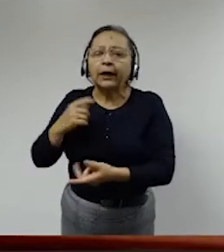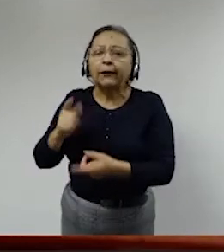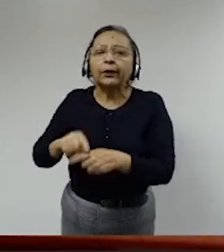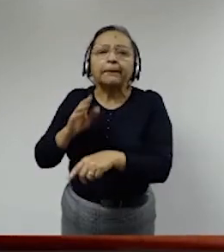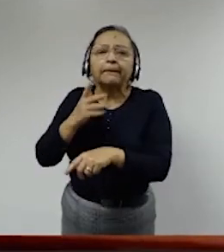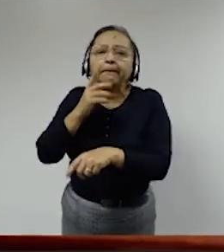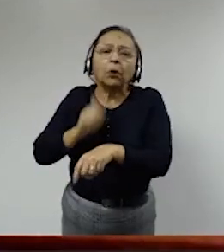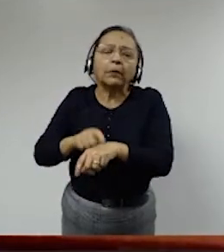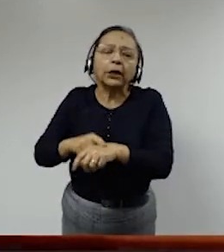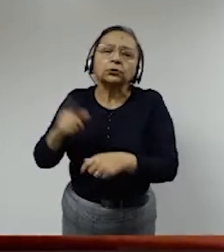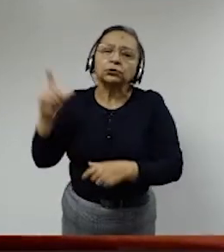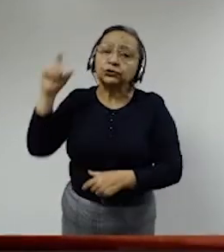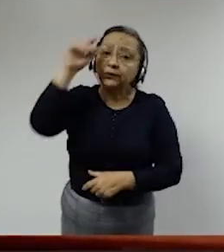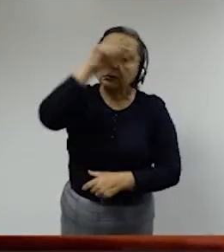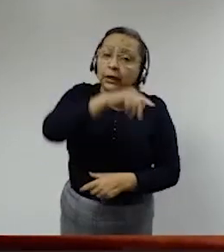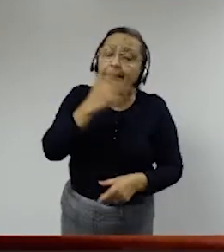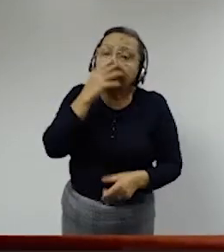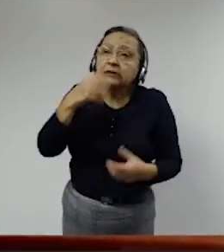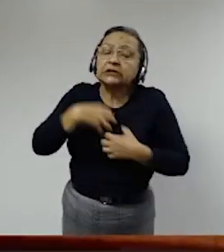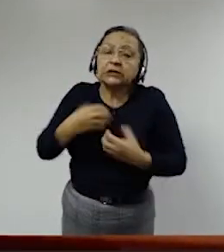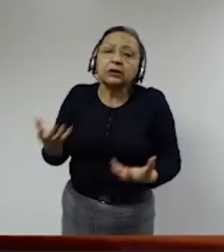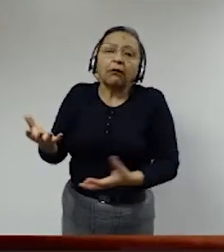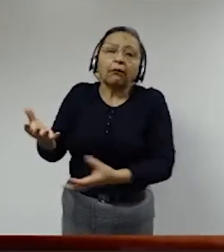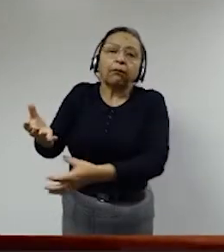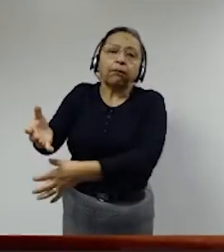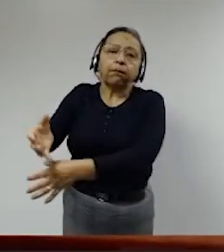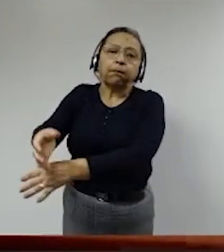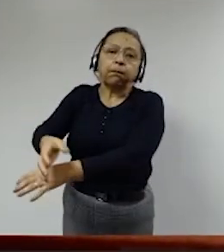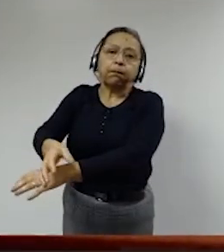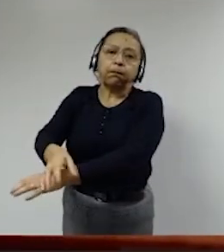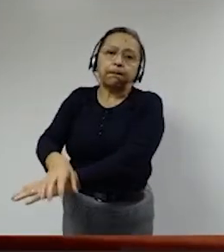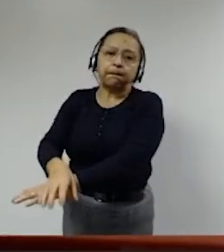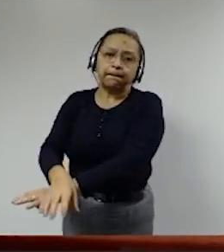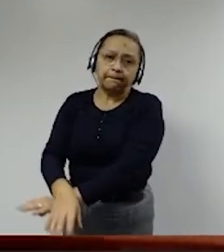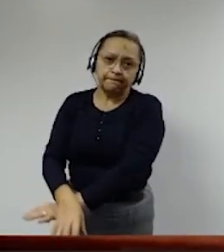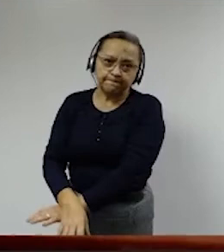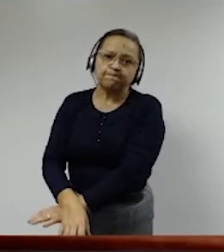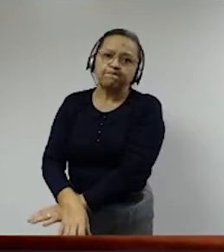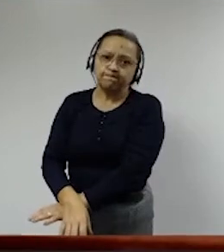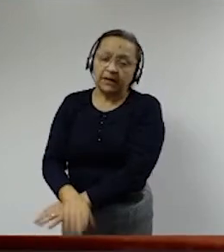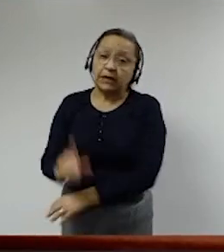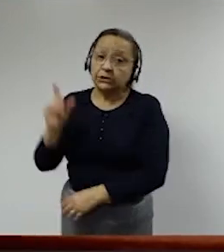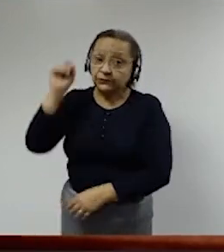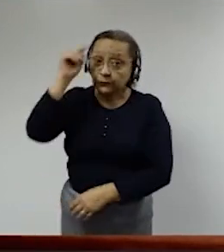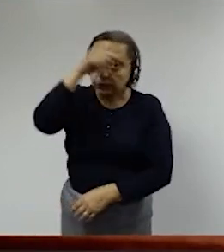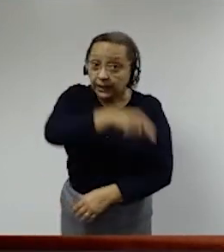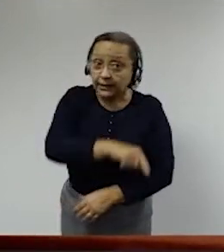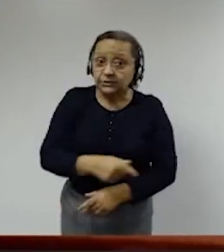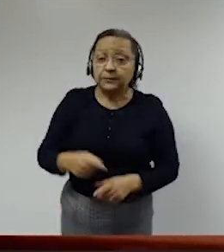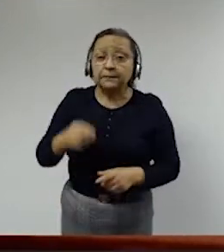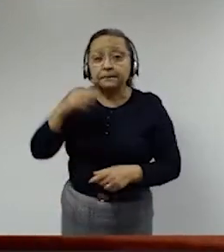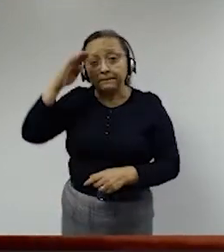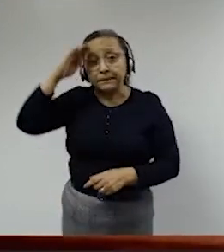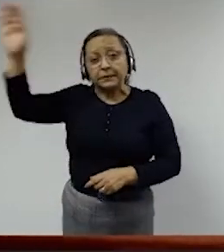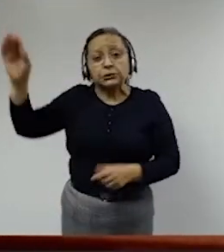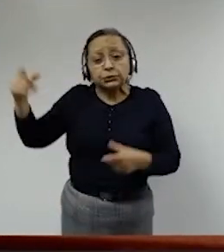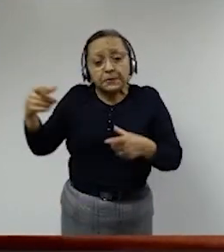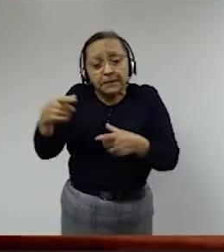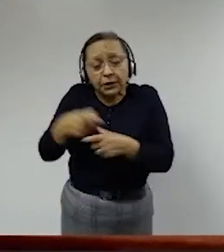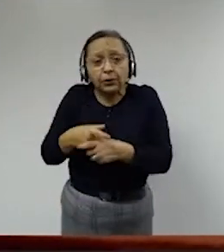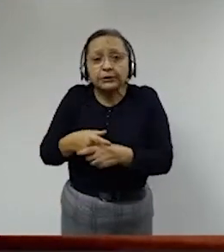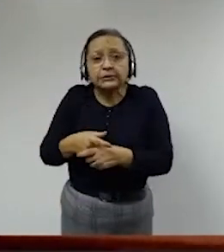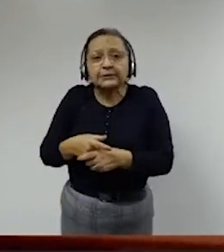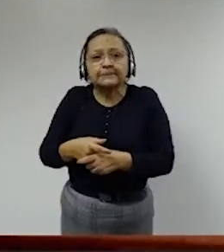esvaziamento proposital absurdo. Então, já é a dificuldade dos produtores, especialmente os menores, enfim, de ter acesso aos